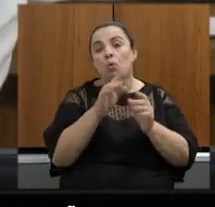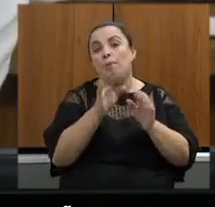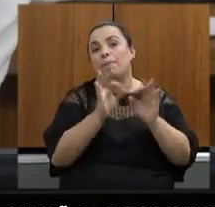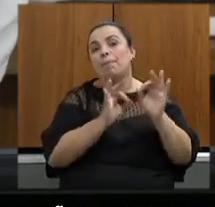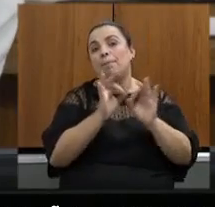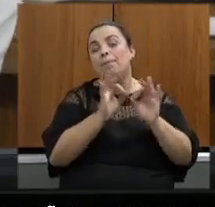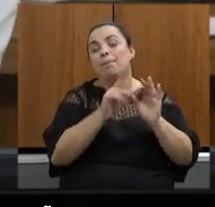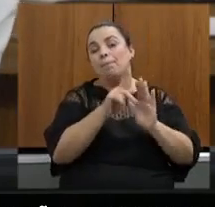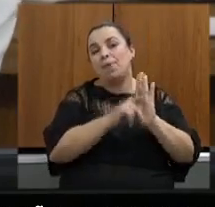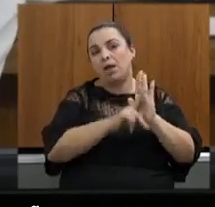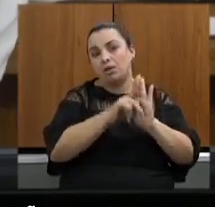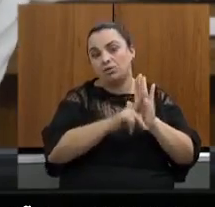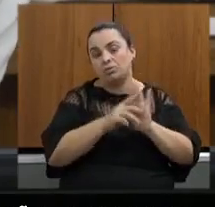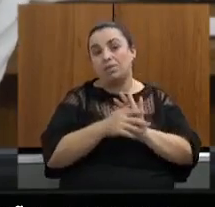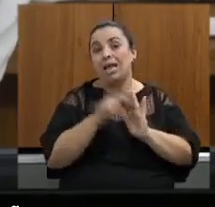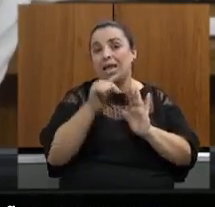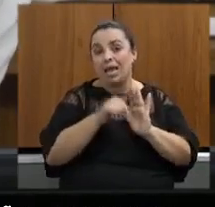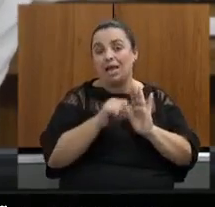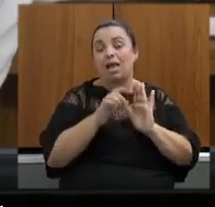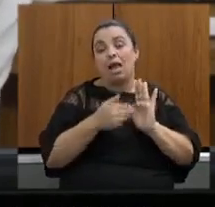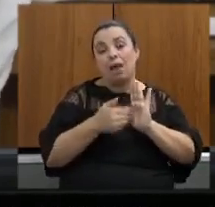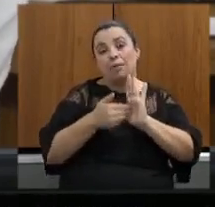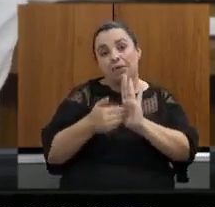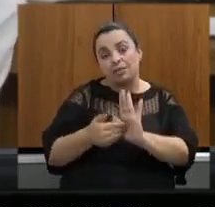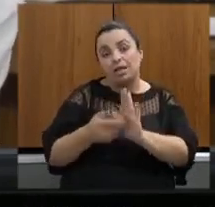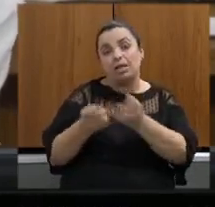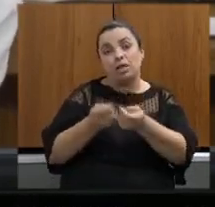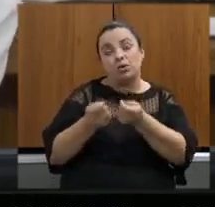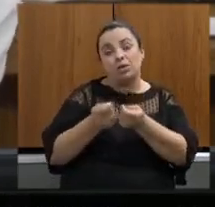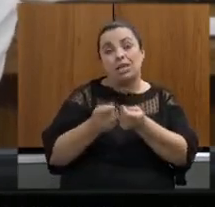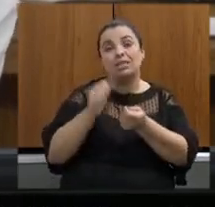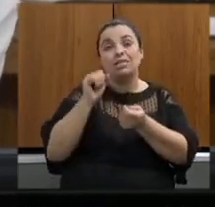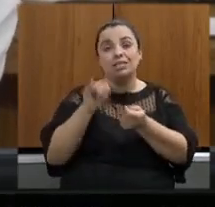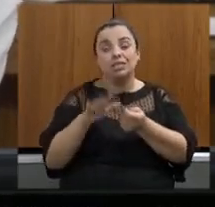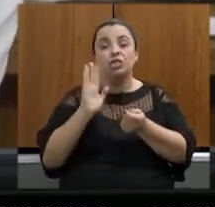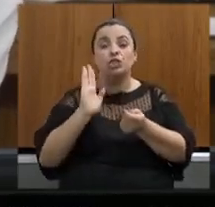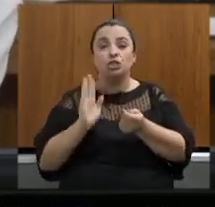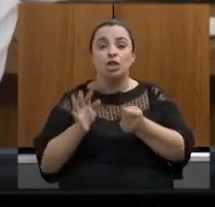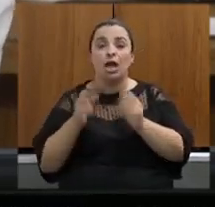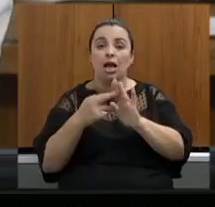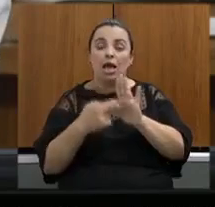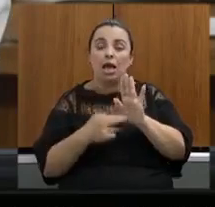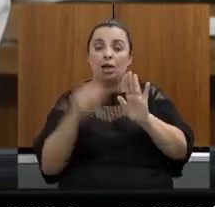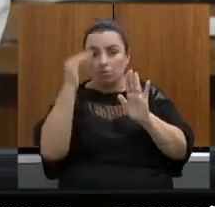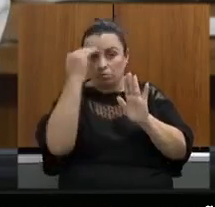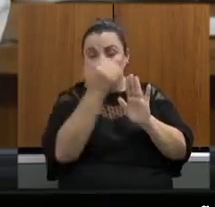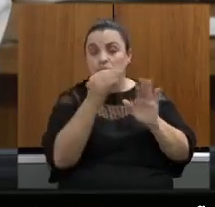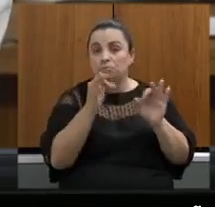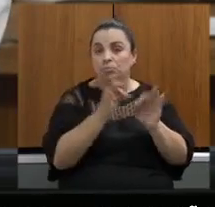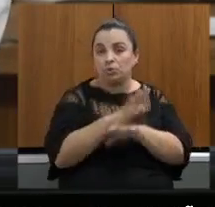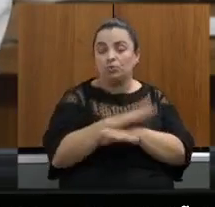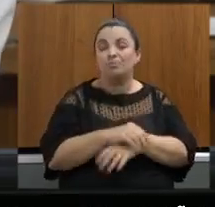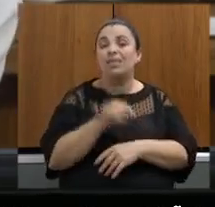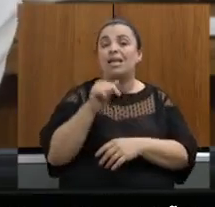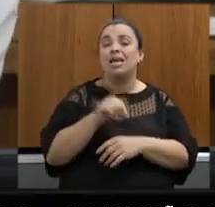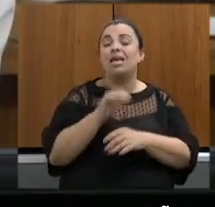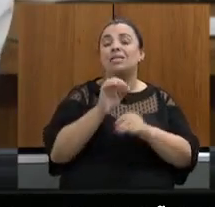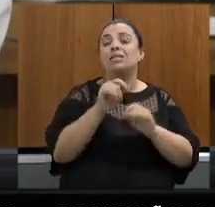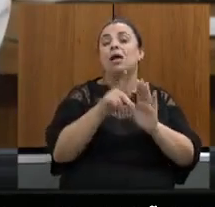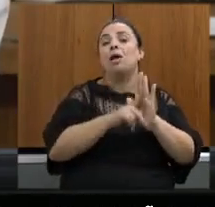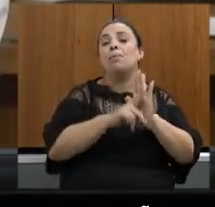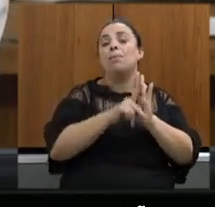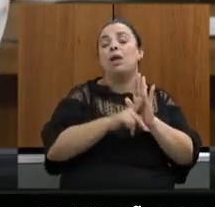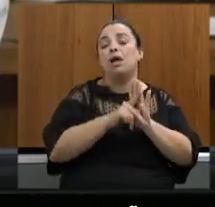apresentado e é negociado após essa habilitação o regime de apuração fiscal ele é um plano que ele é